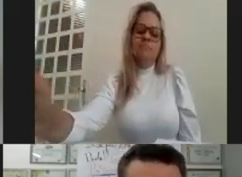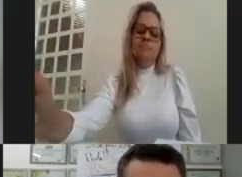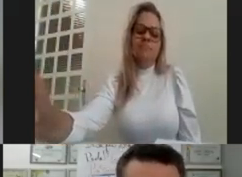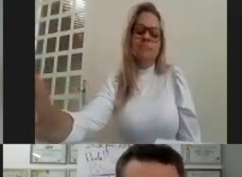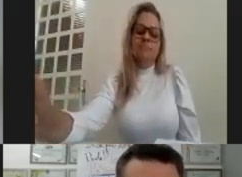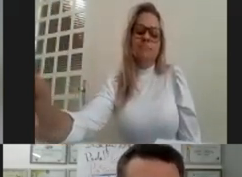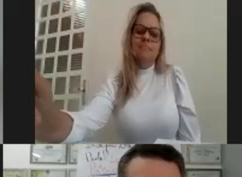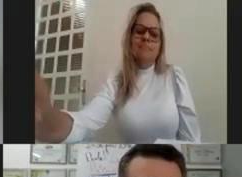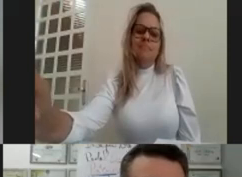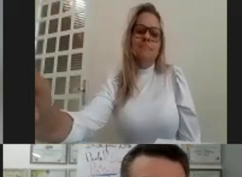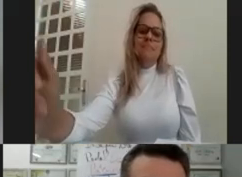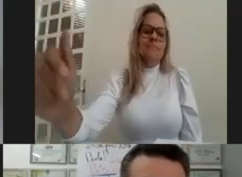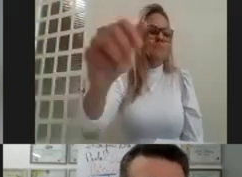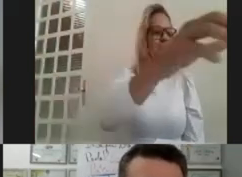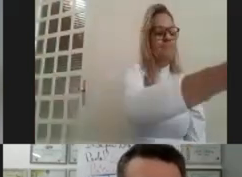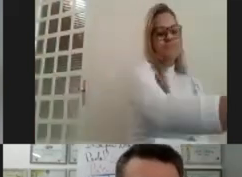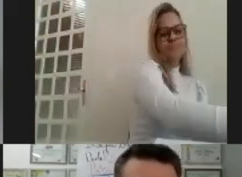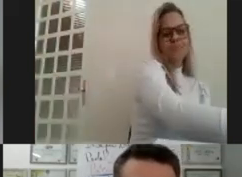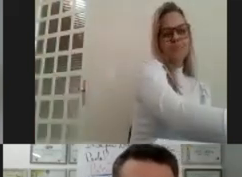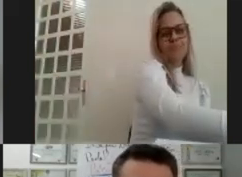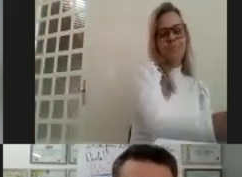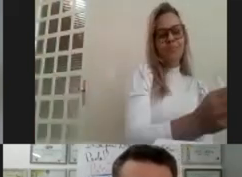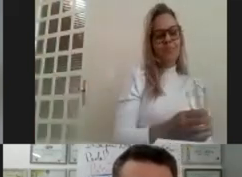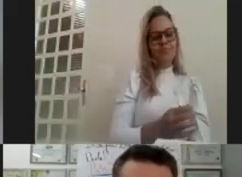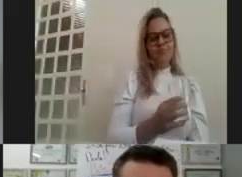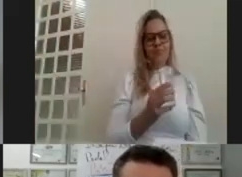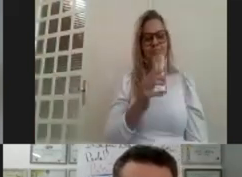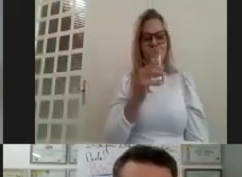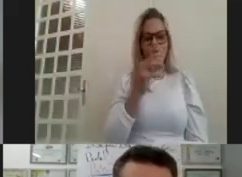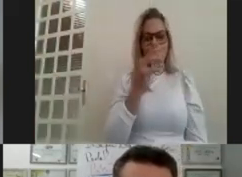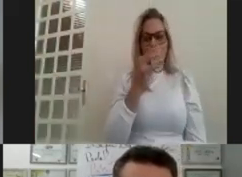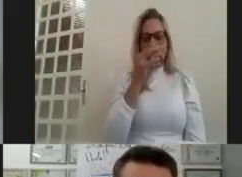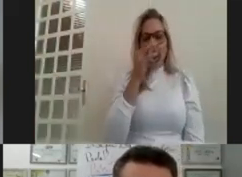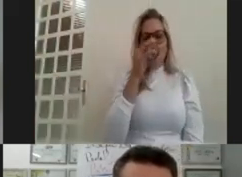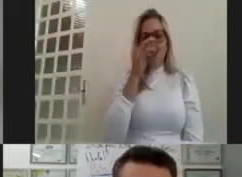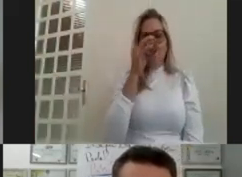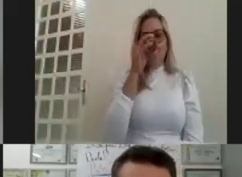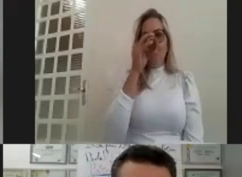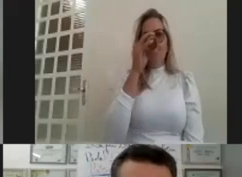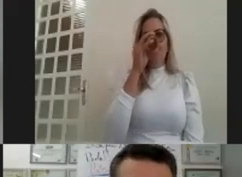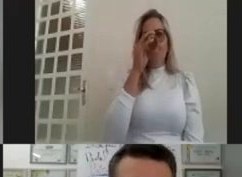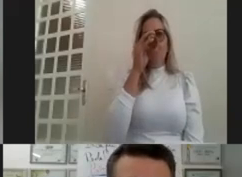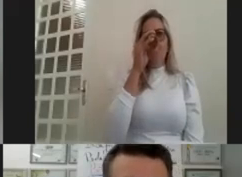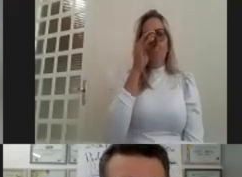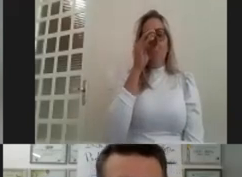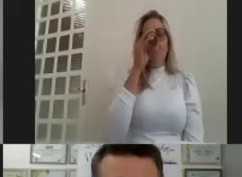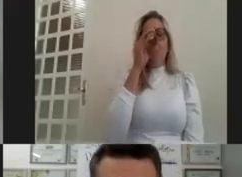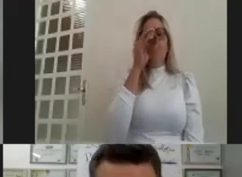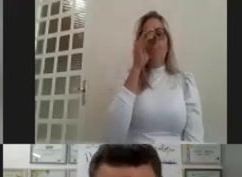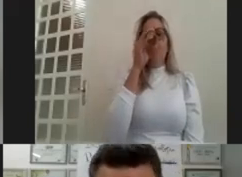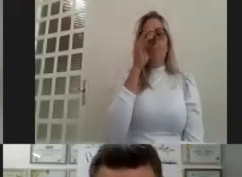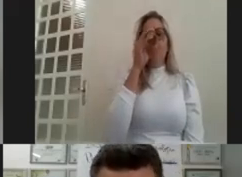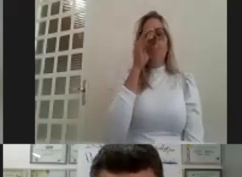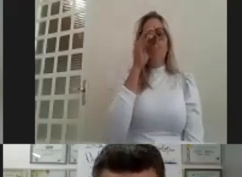Yes. Então, assim, vale muito a pena, sabe? Aí eu conversei com meu marido mesmo, que a gente mora só nós dois, e